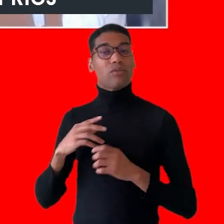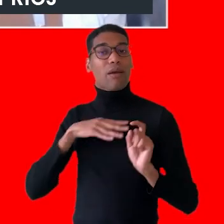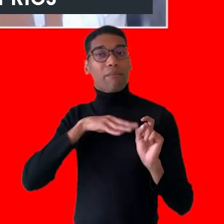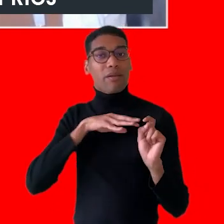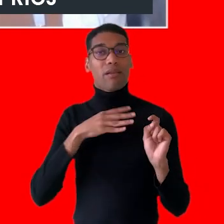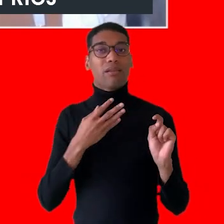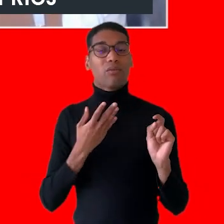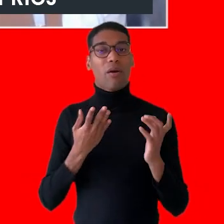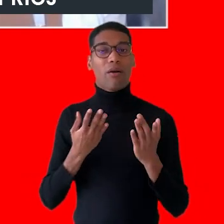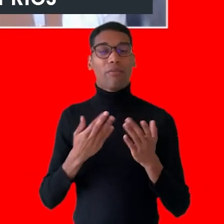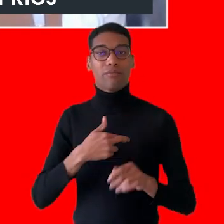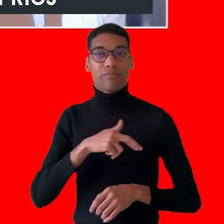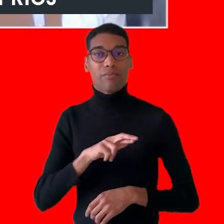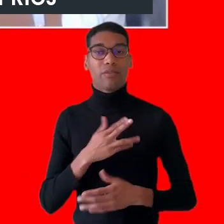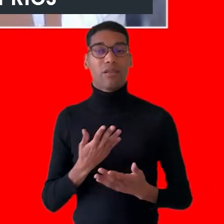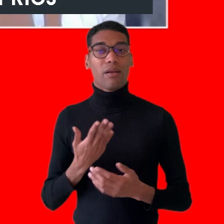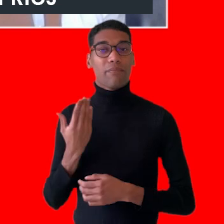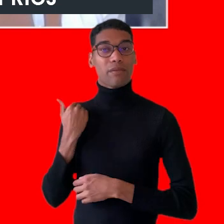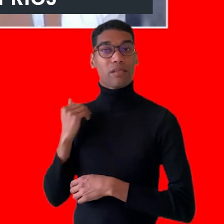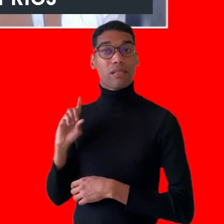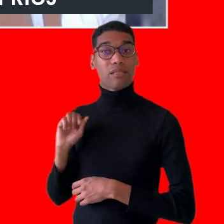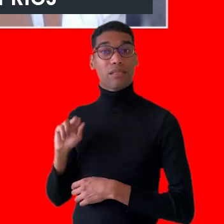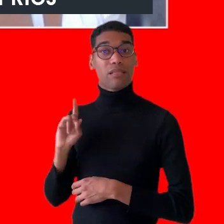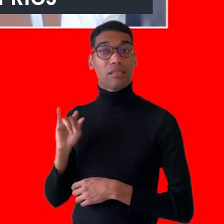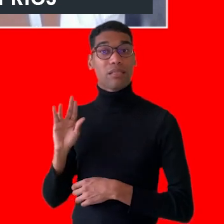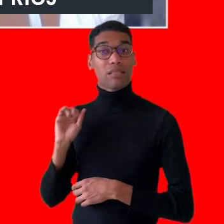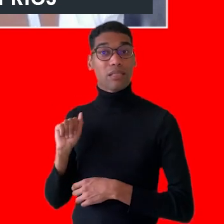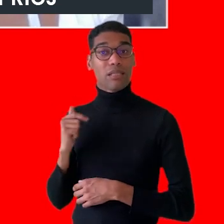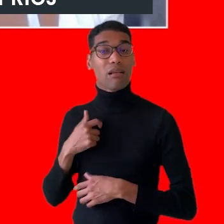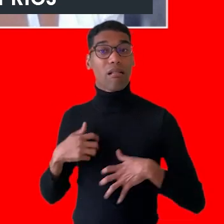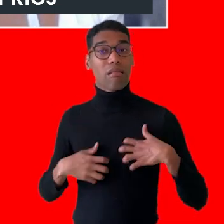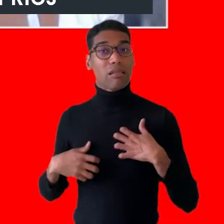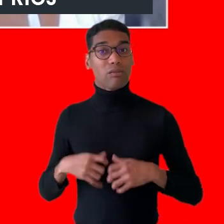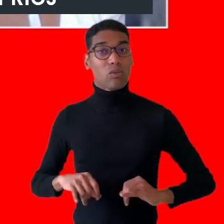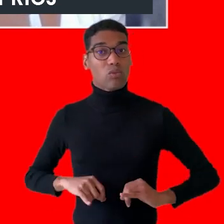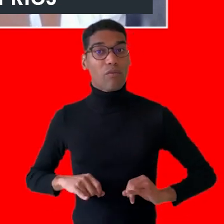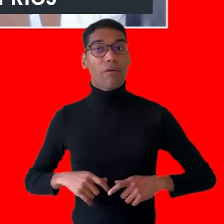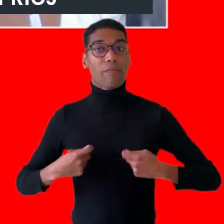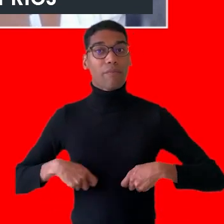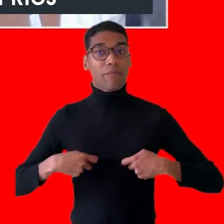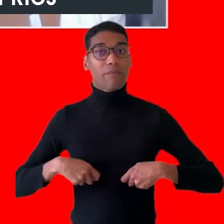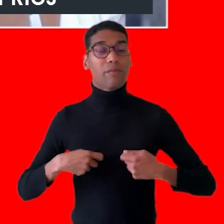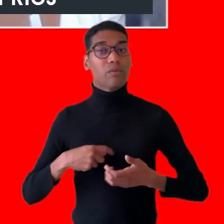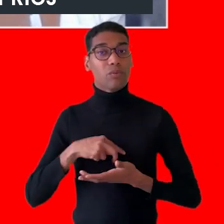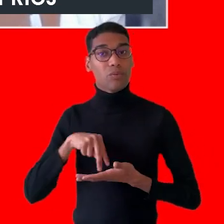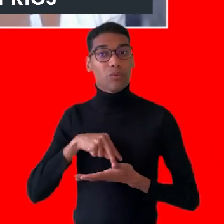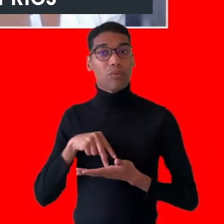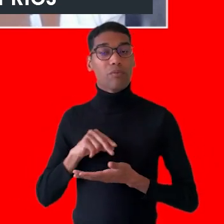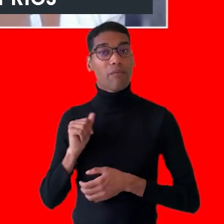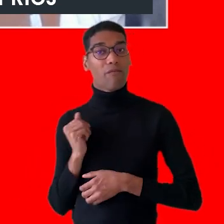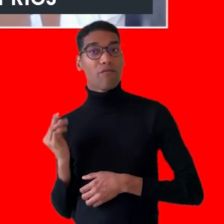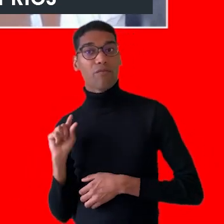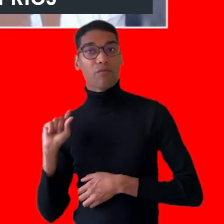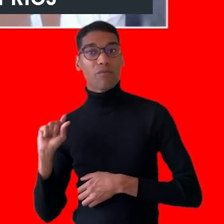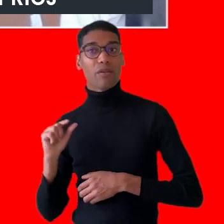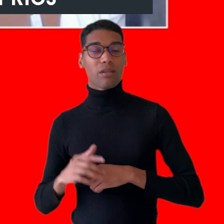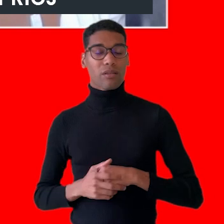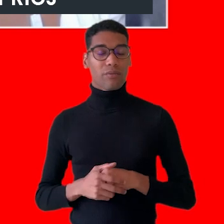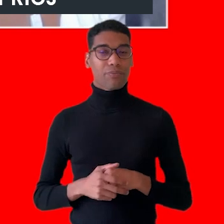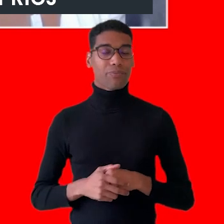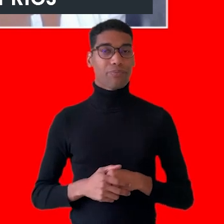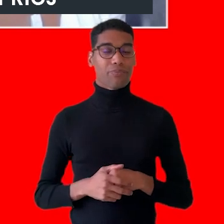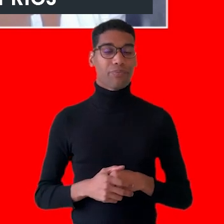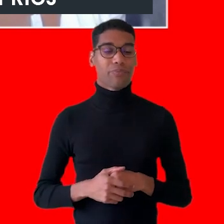rituais religiosos. A Xambá sofreu, teve que encobrir os rituais religiosos, dançando o coco do lado de fora, enquanto